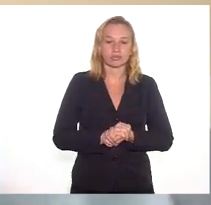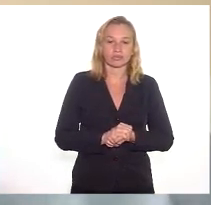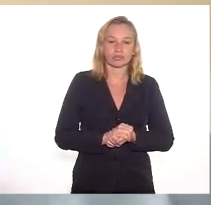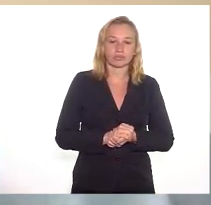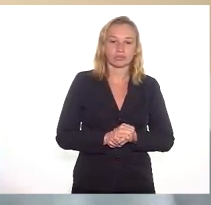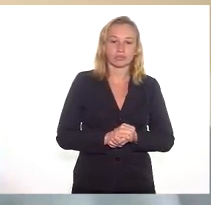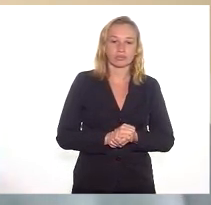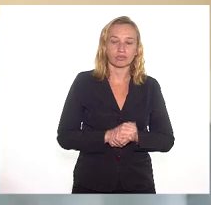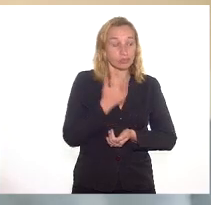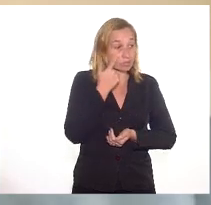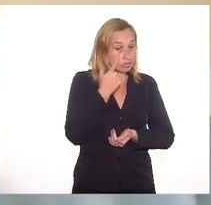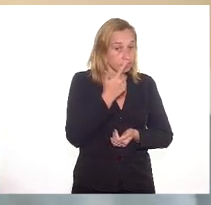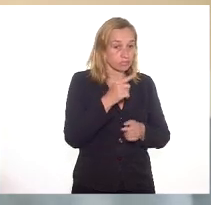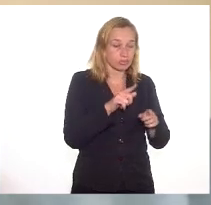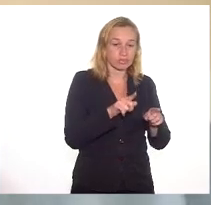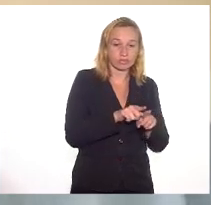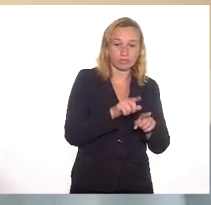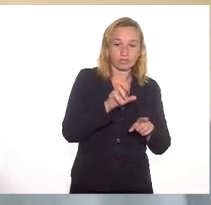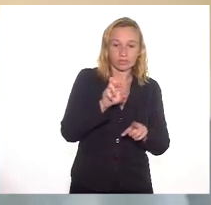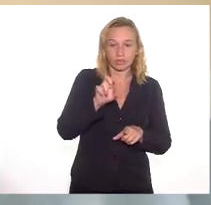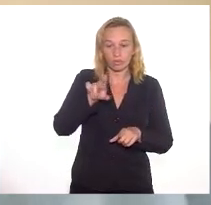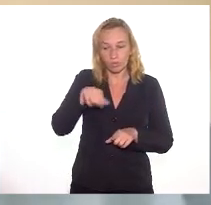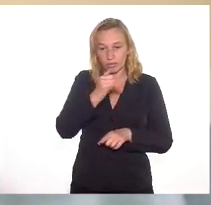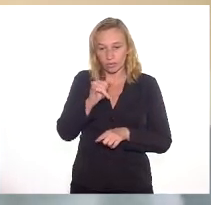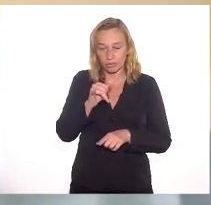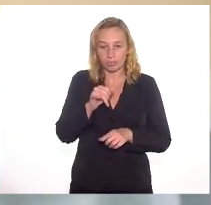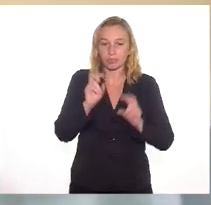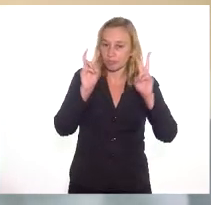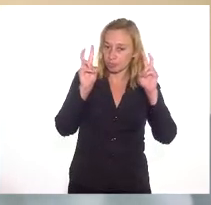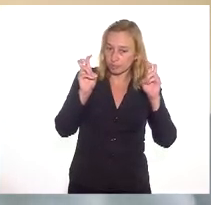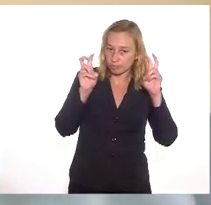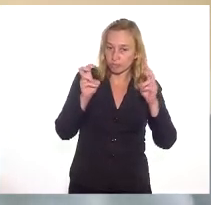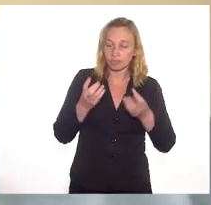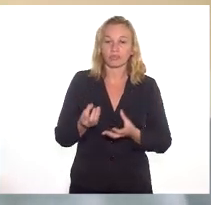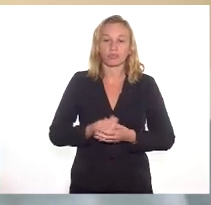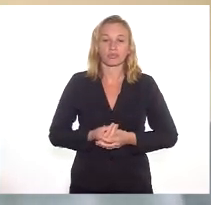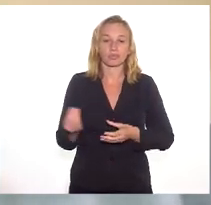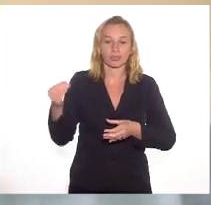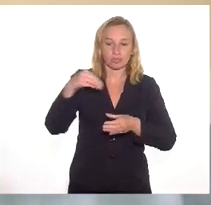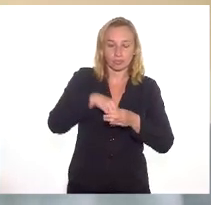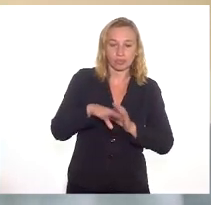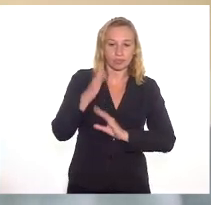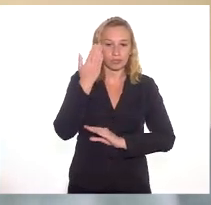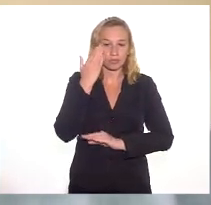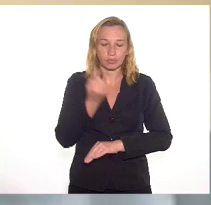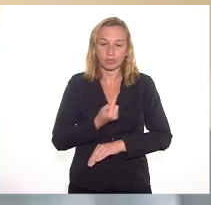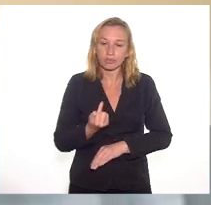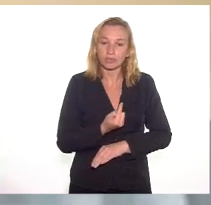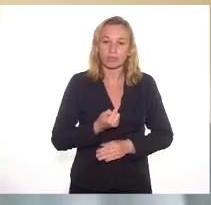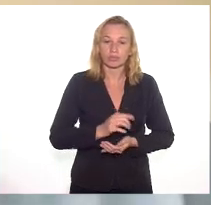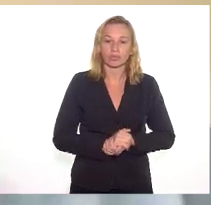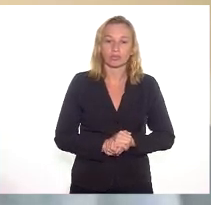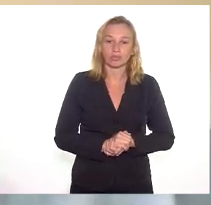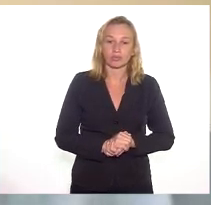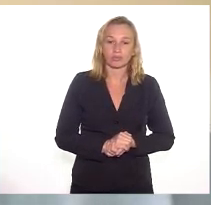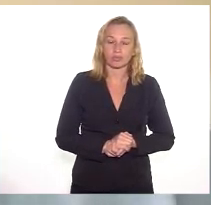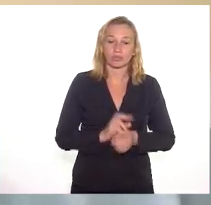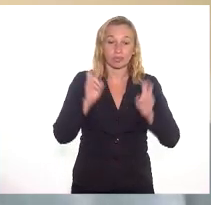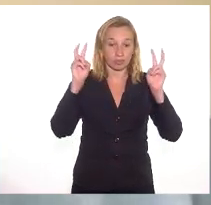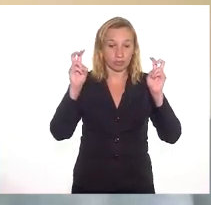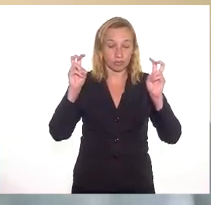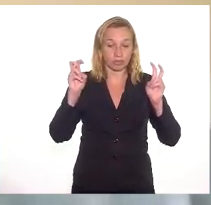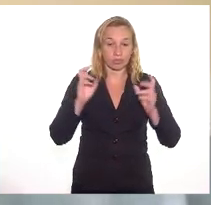consultamos inclusive a UERJ sobre esse tema, que reiterou essa compreensão nossa, é de que esse tema é muito